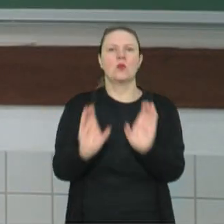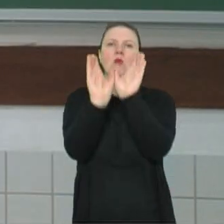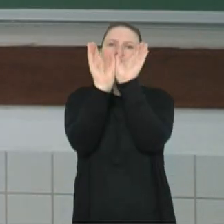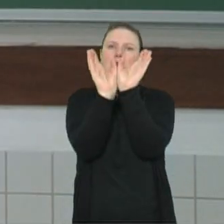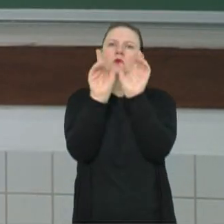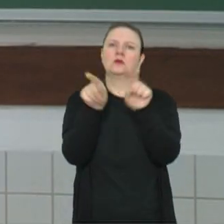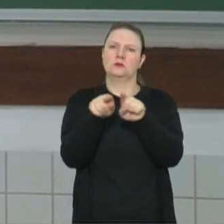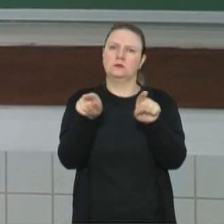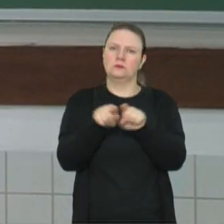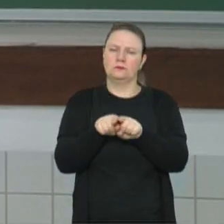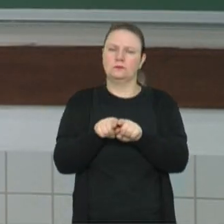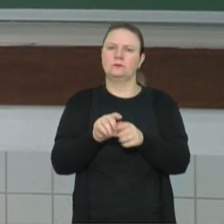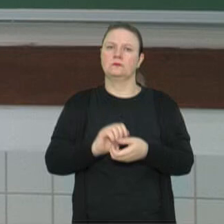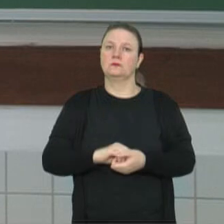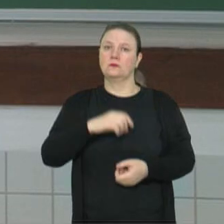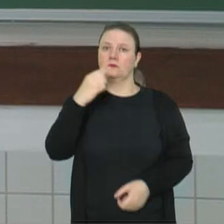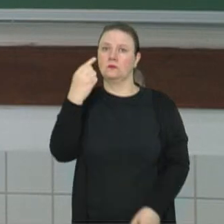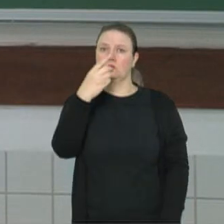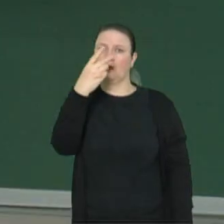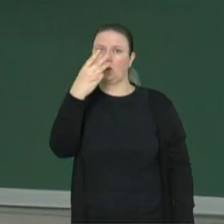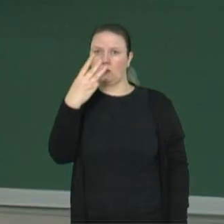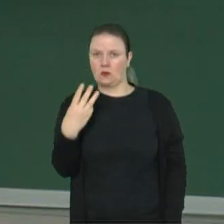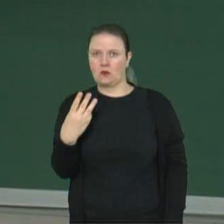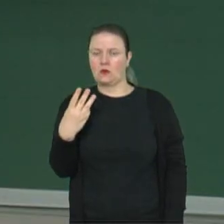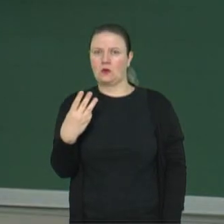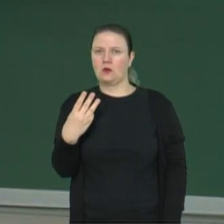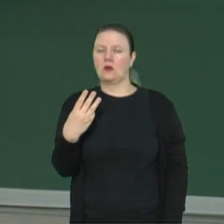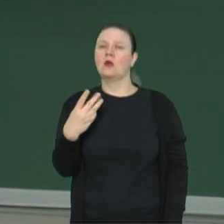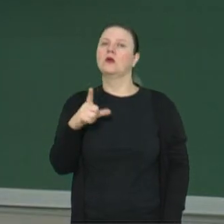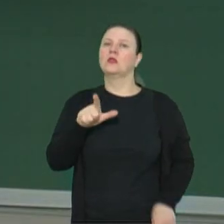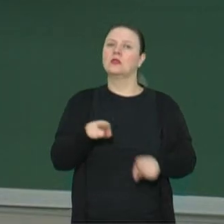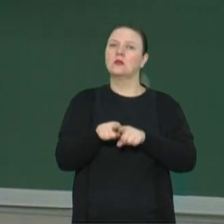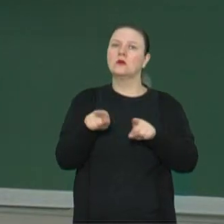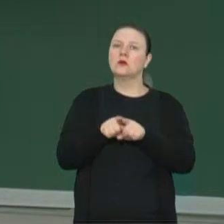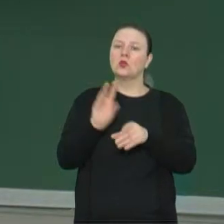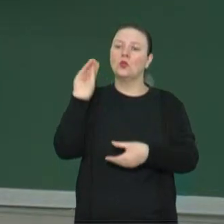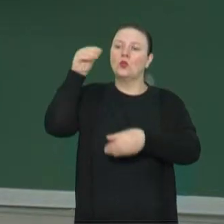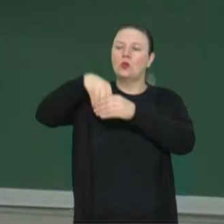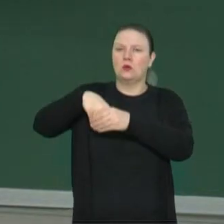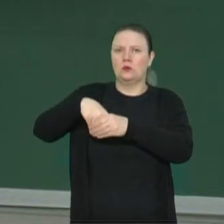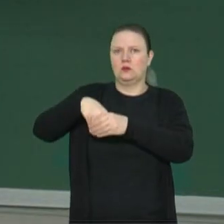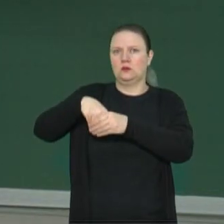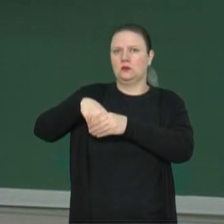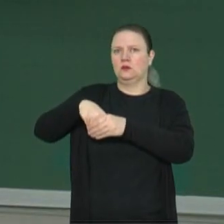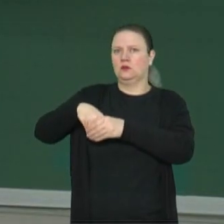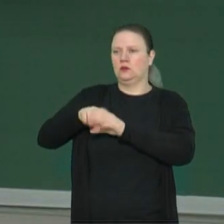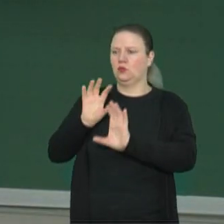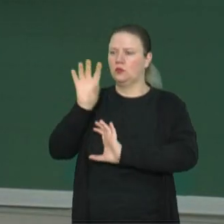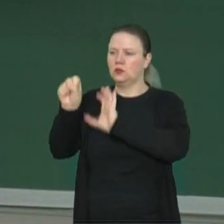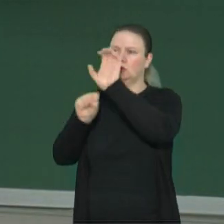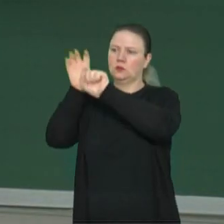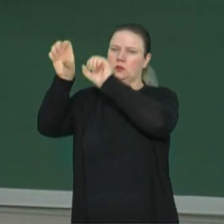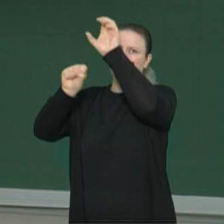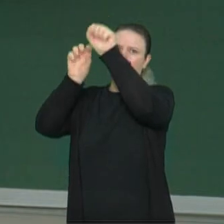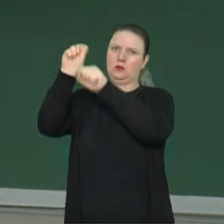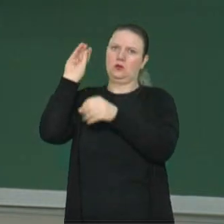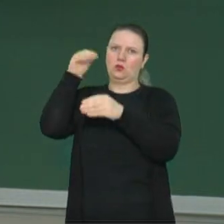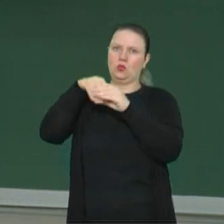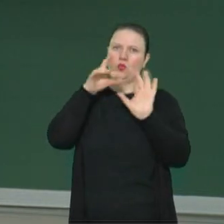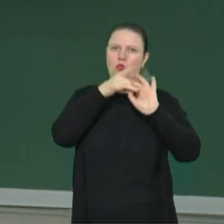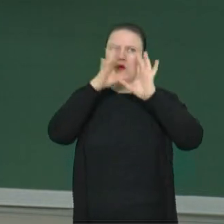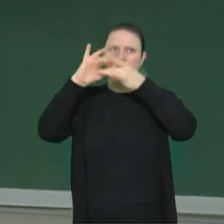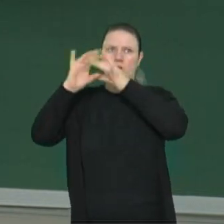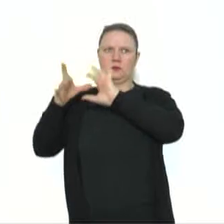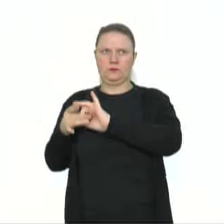dentro das Olimpíadas. Então temos as 3 disciplinas da escalada dentro dos Jogos Olímpicos. Então aqui